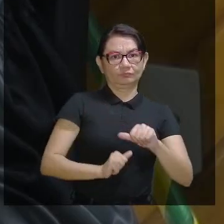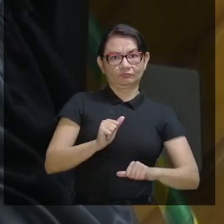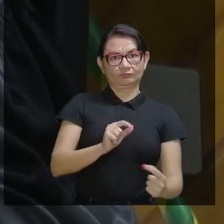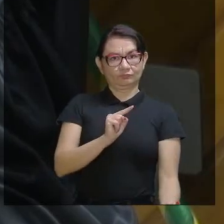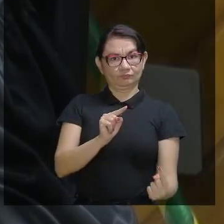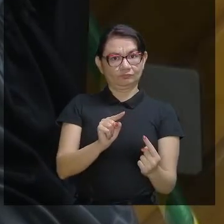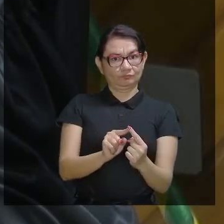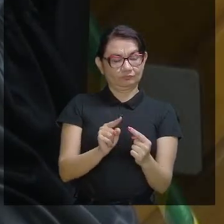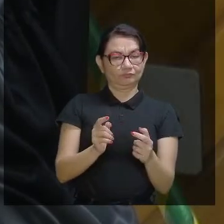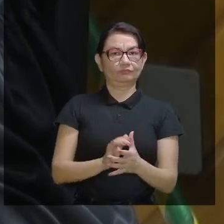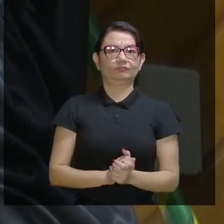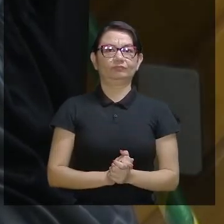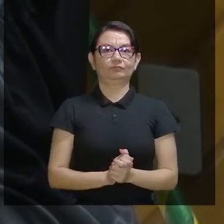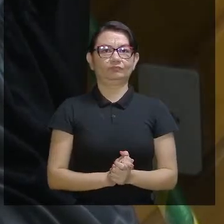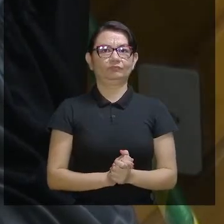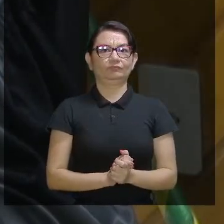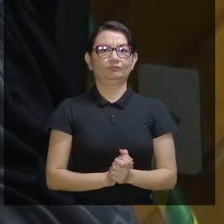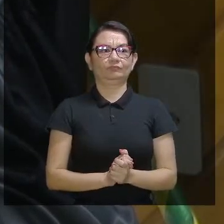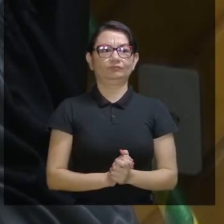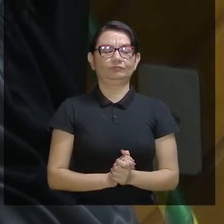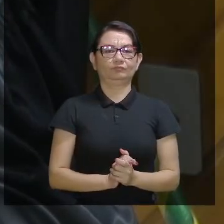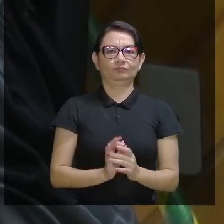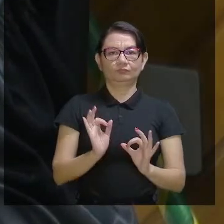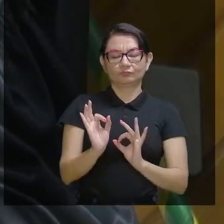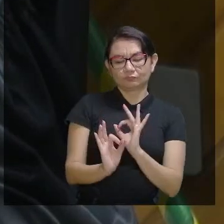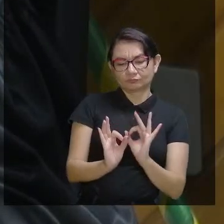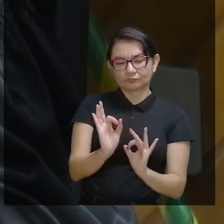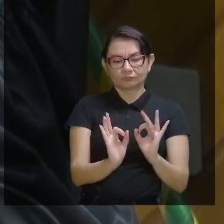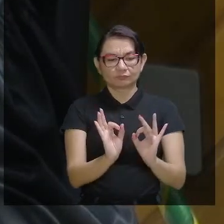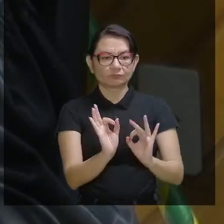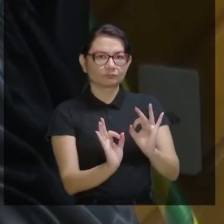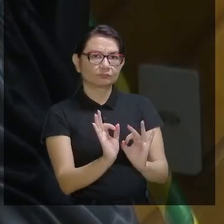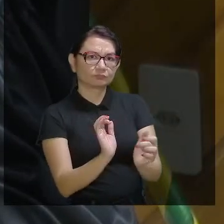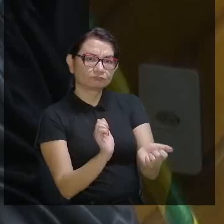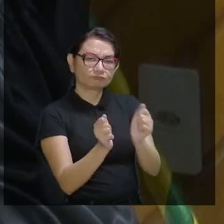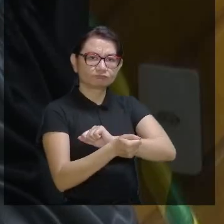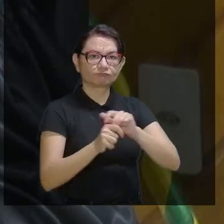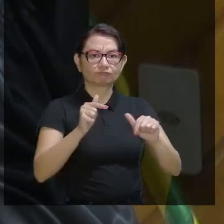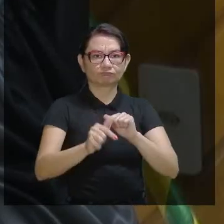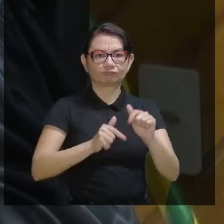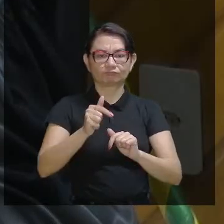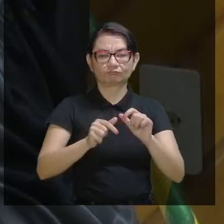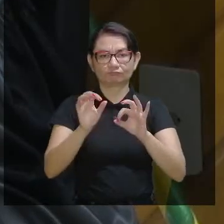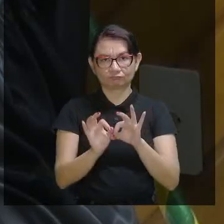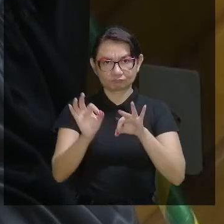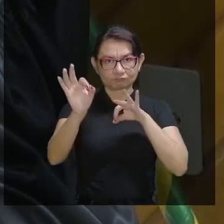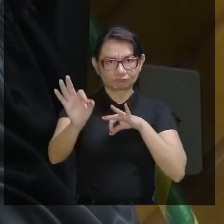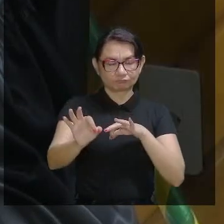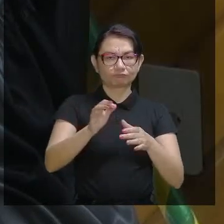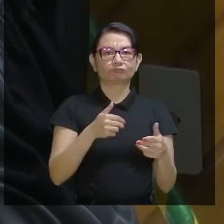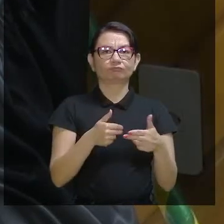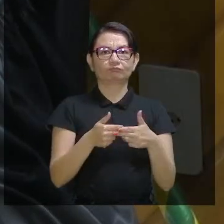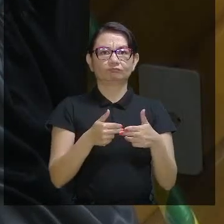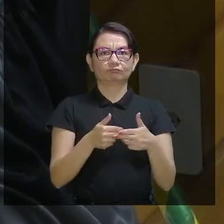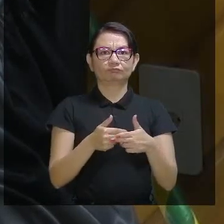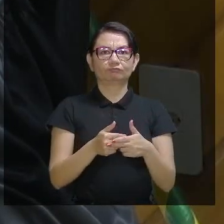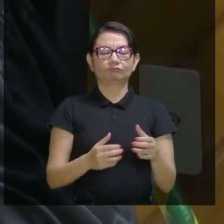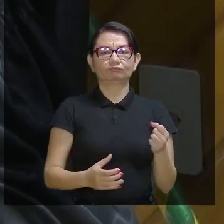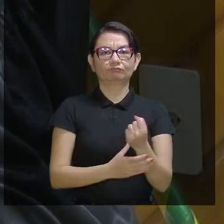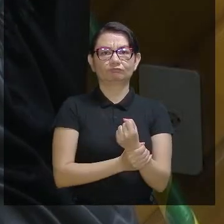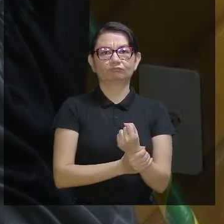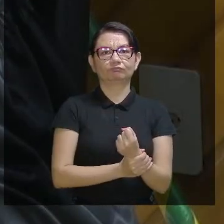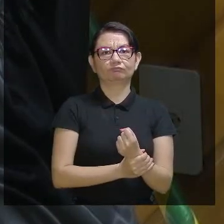objetivam, basicamente, regulamentar a utilização do trabalho remoto, uso seguro de computação em